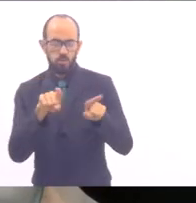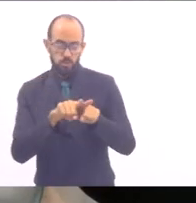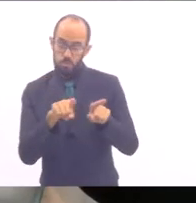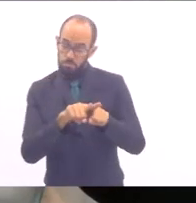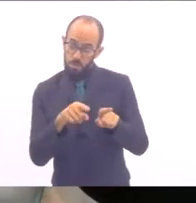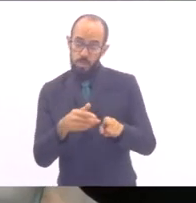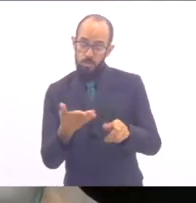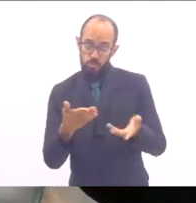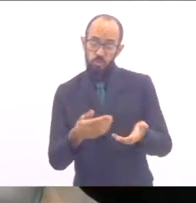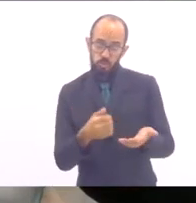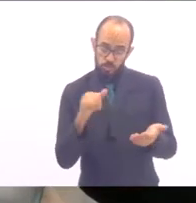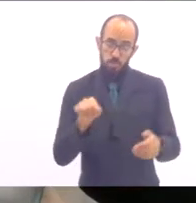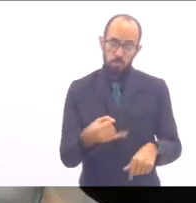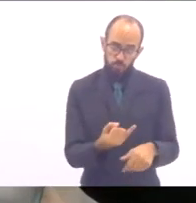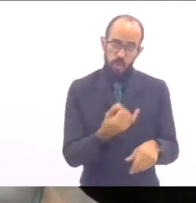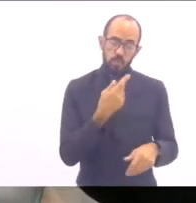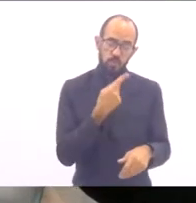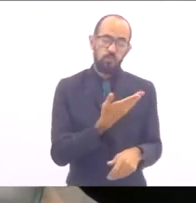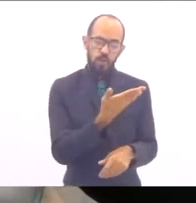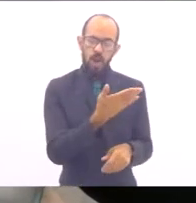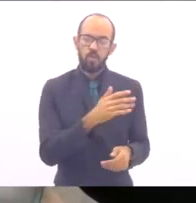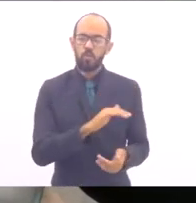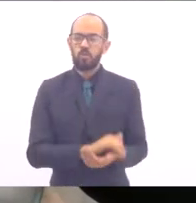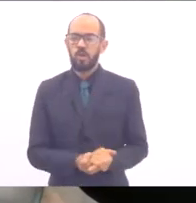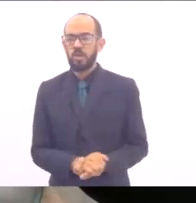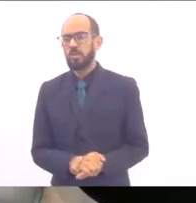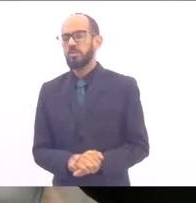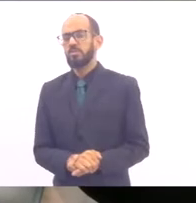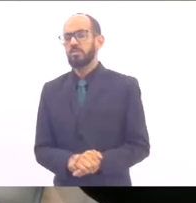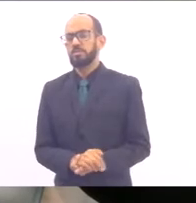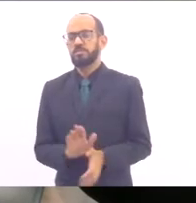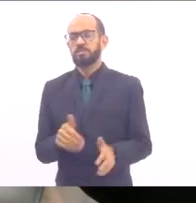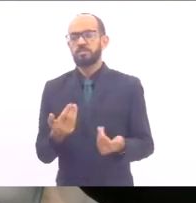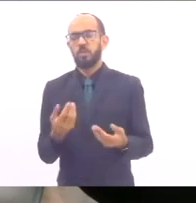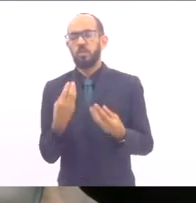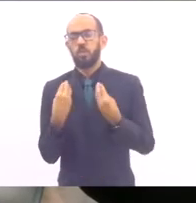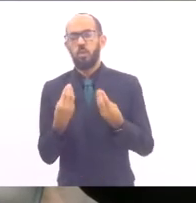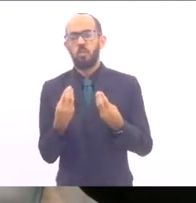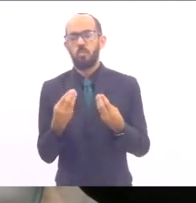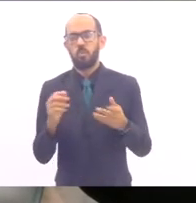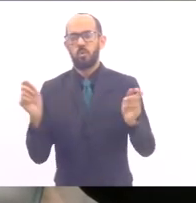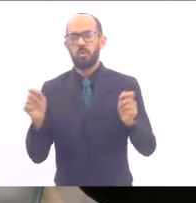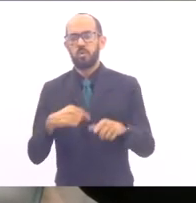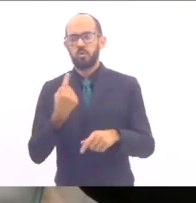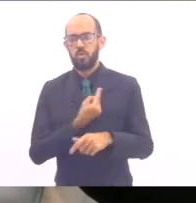Da pessoa do Ministério Público que vai falar. Então, como a gente pode vir